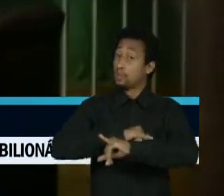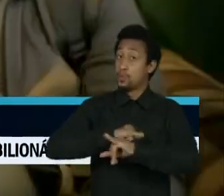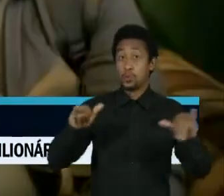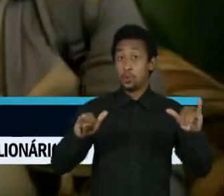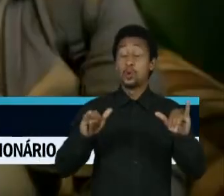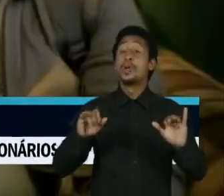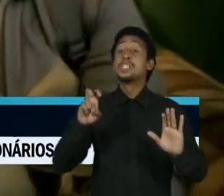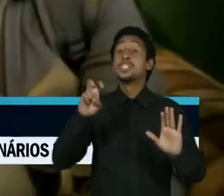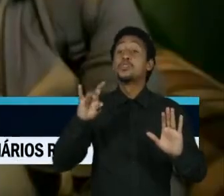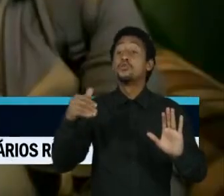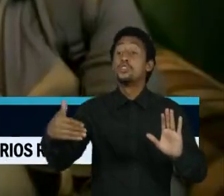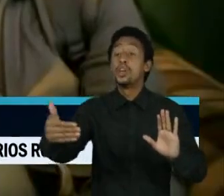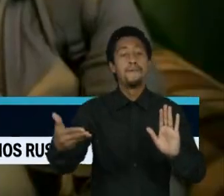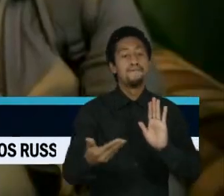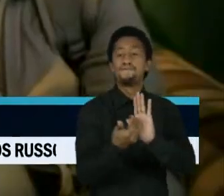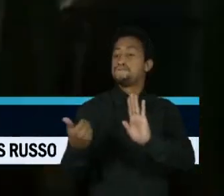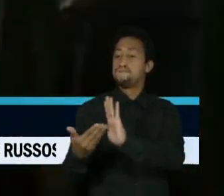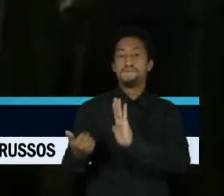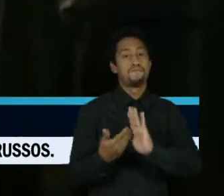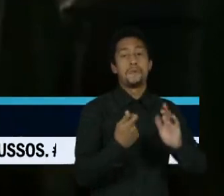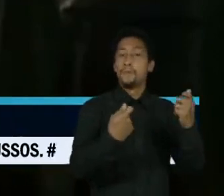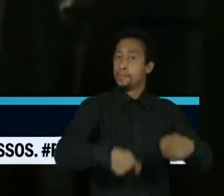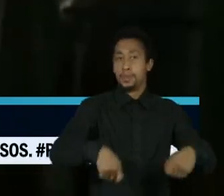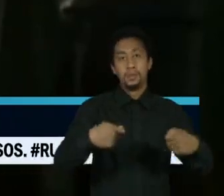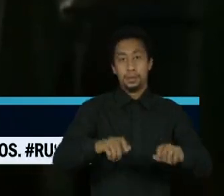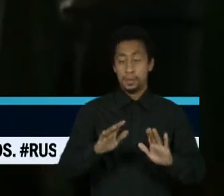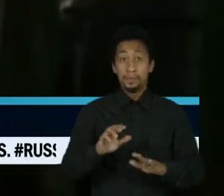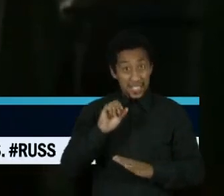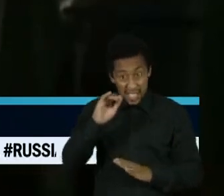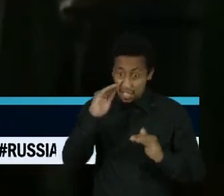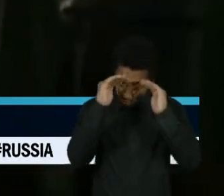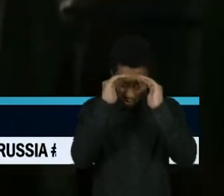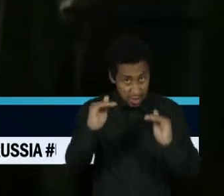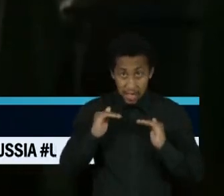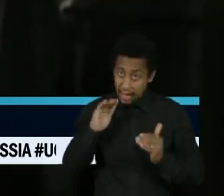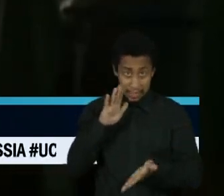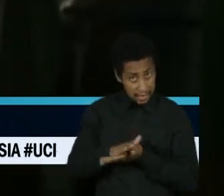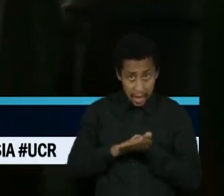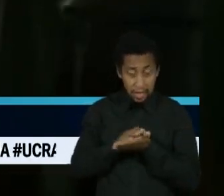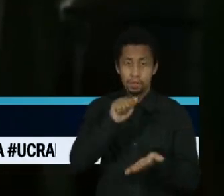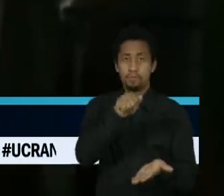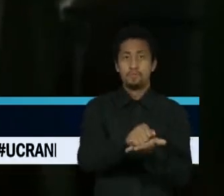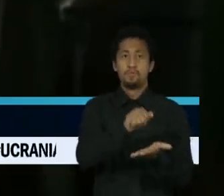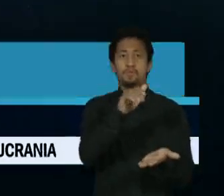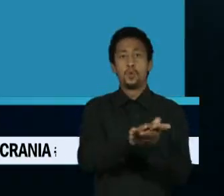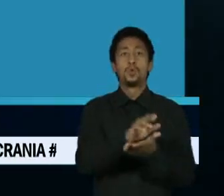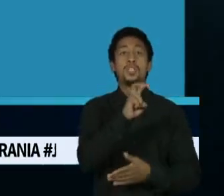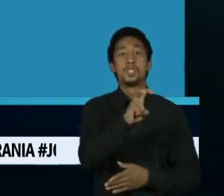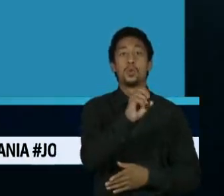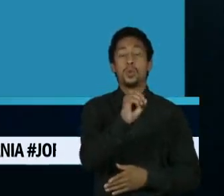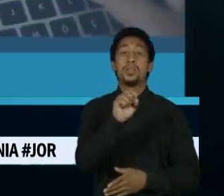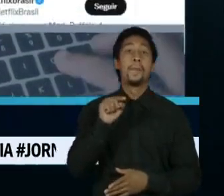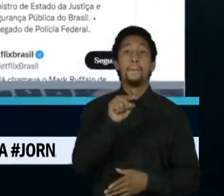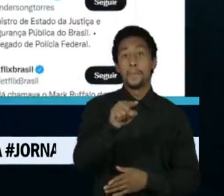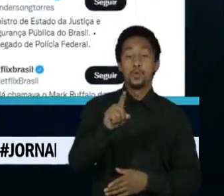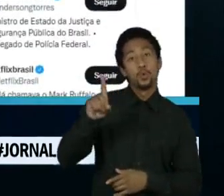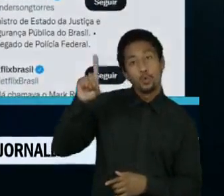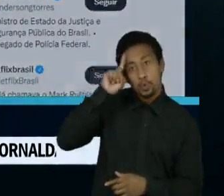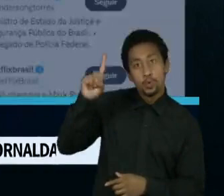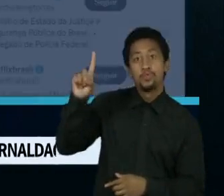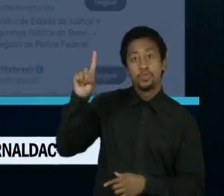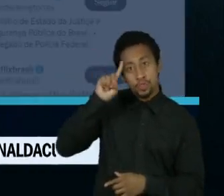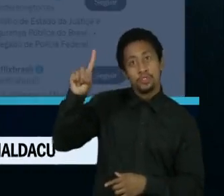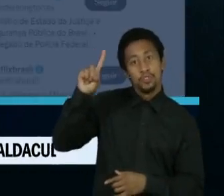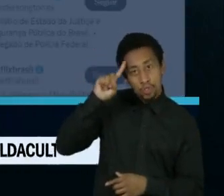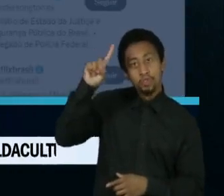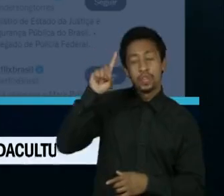canais e das plataformas de streaming. O descumprimento pode gerar uma multa de R$50 mil por dia. O ministro Anderson